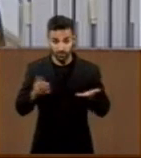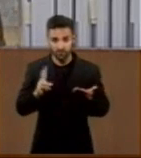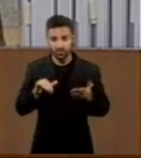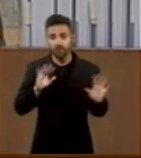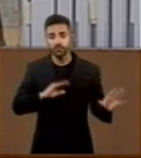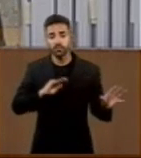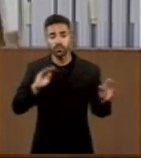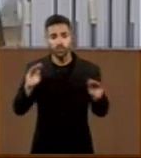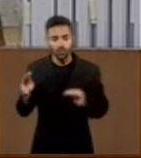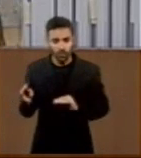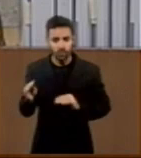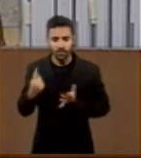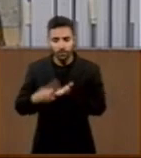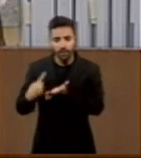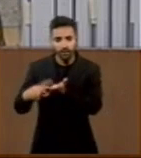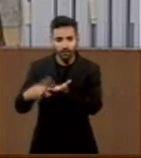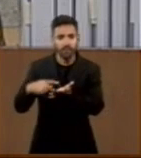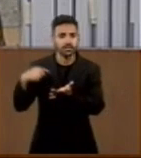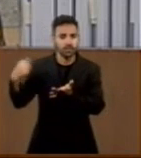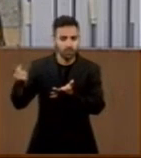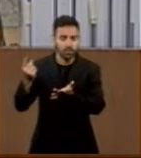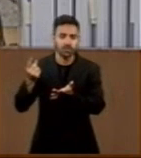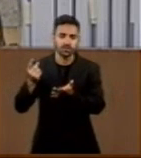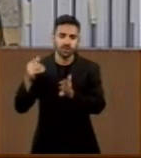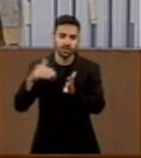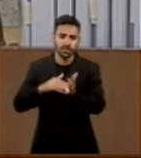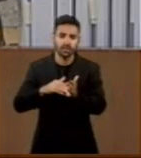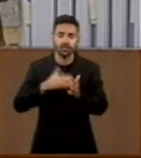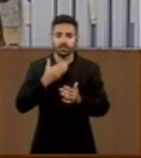ao longo das sessões já convocadas